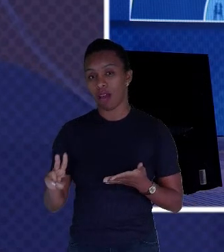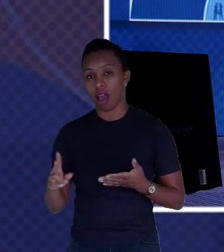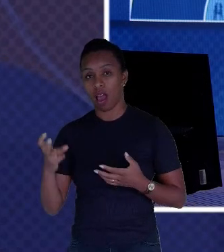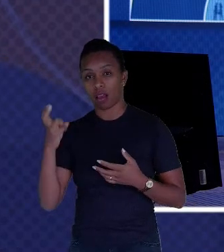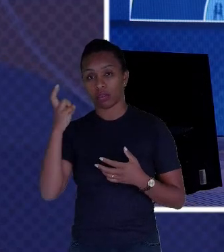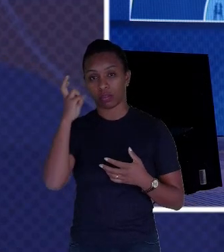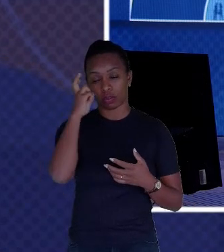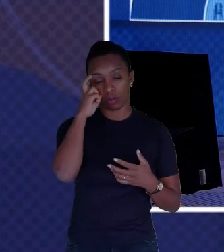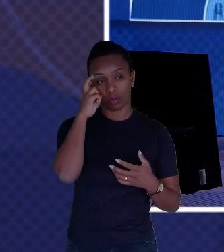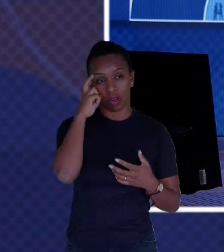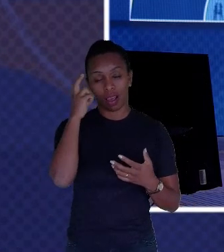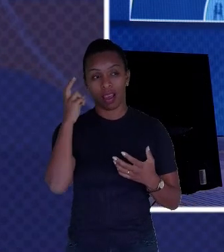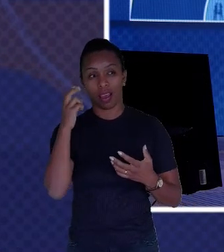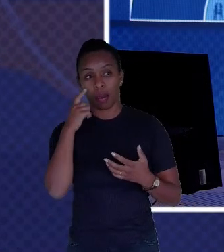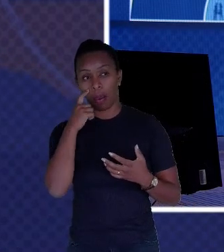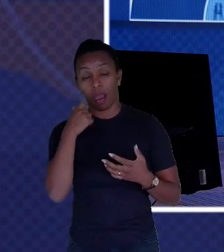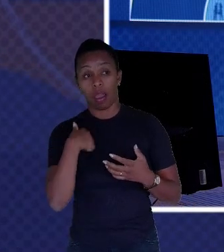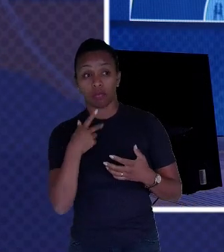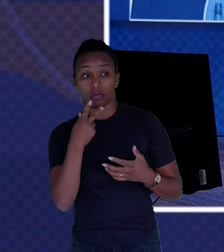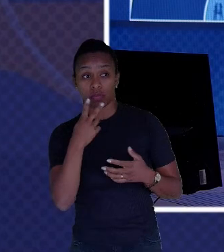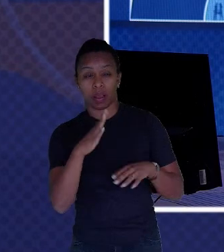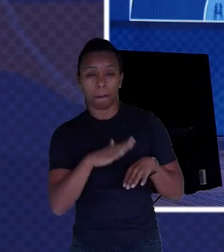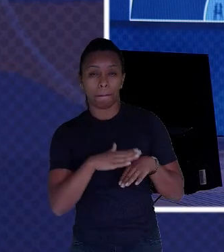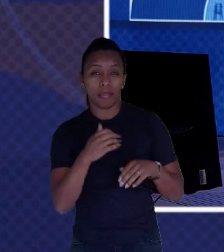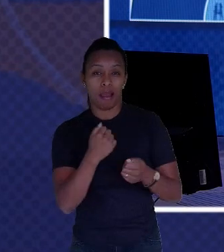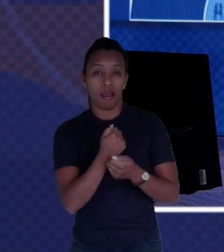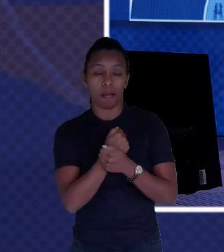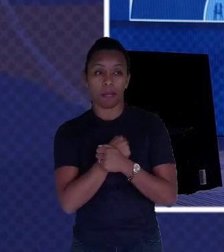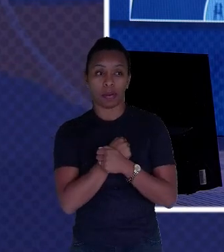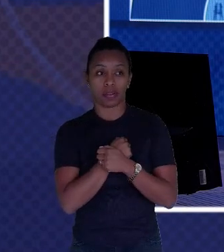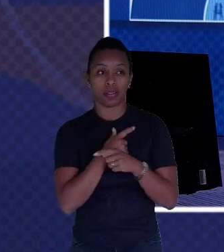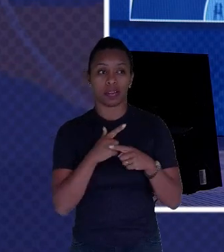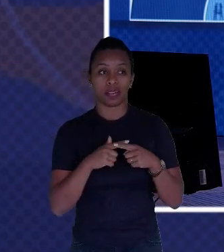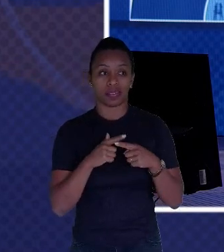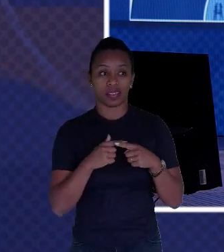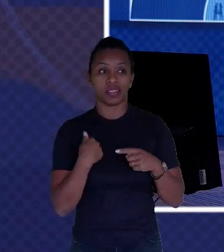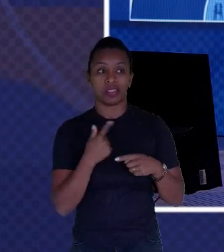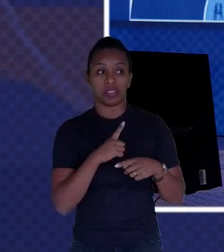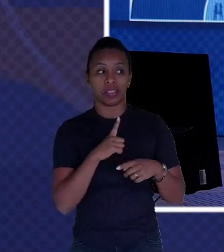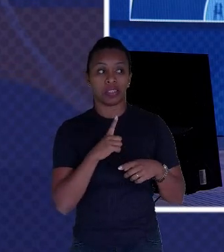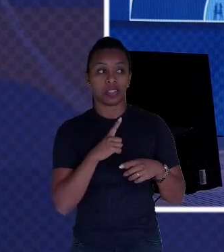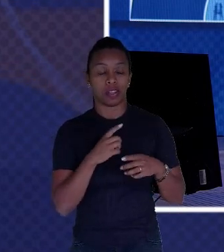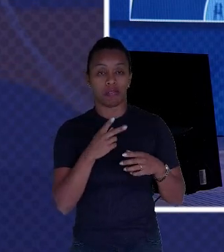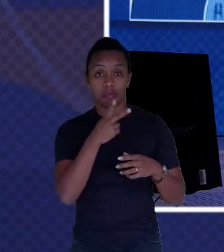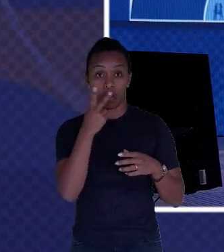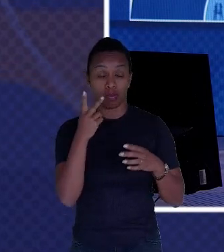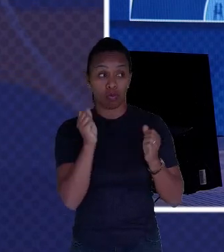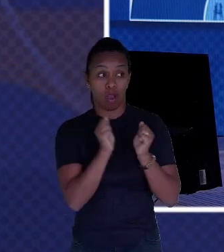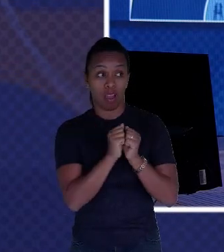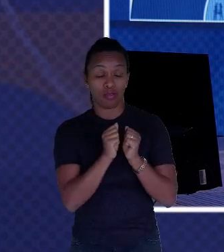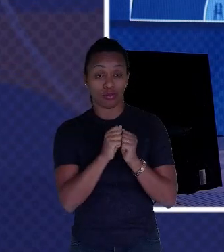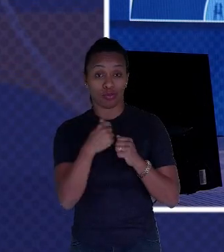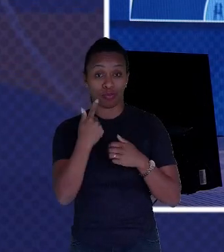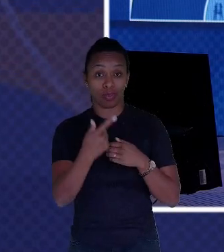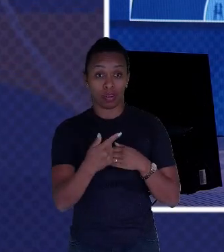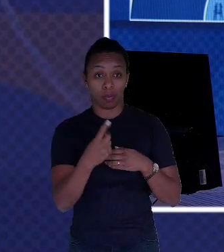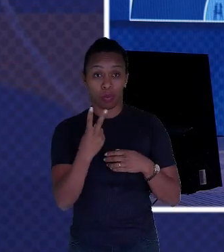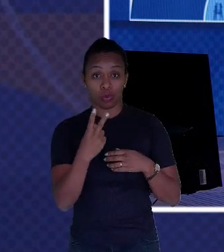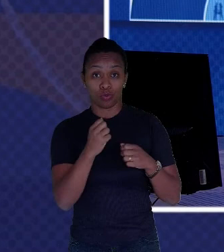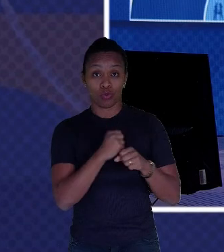plural é a mais eu diria até mais abraçar não é porque foi o que a gente teve mais gente junto Depois de dois anos de